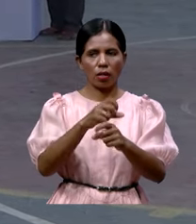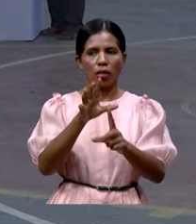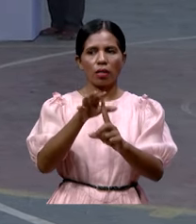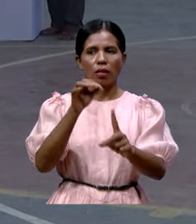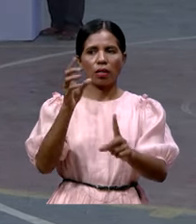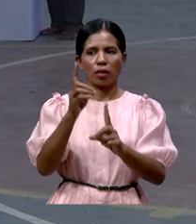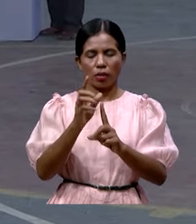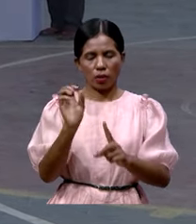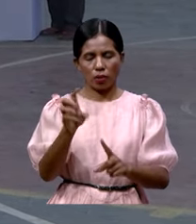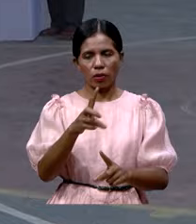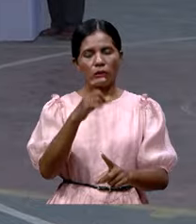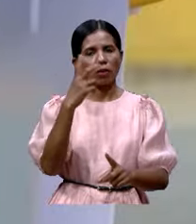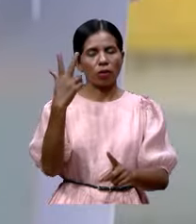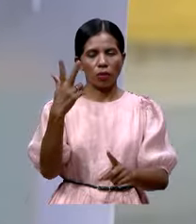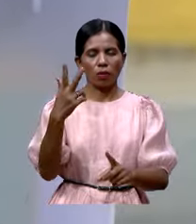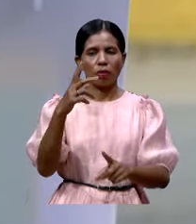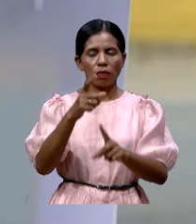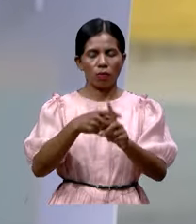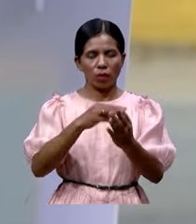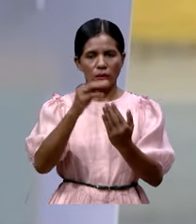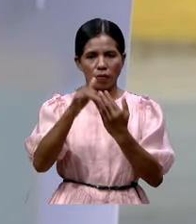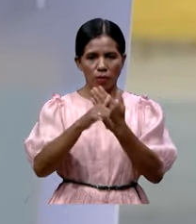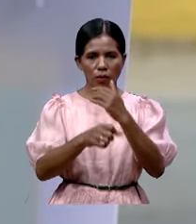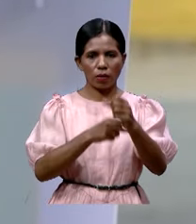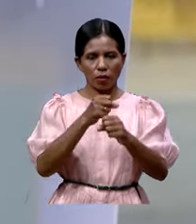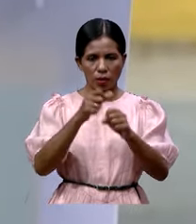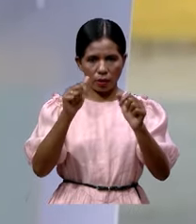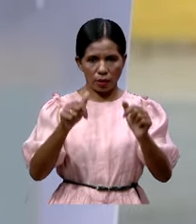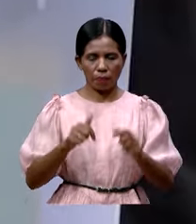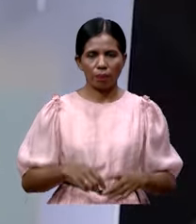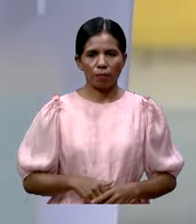ia lorong san resing tolu fulan mayu tinang ne. Damian Gonsalves, Domingos Bere, ZMN.